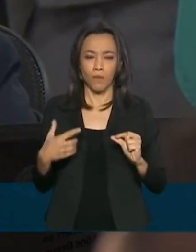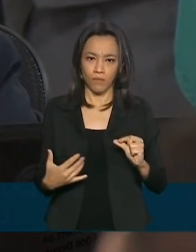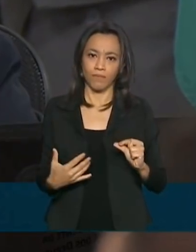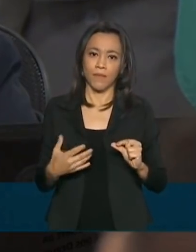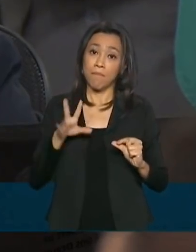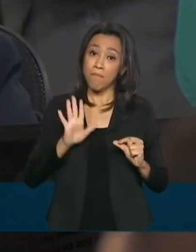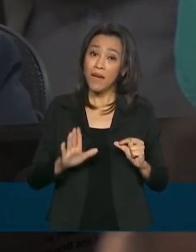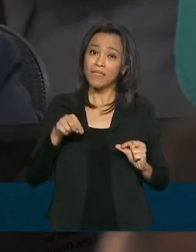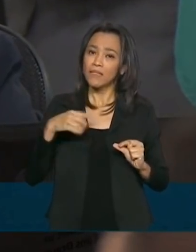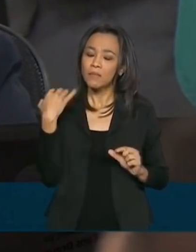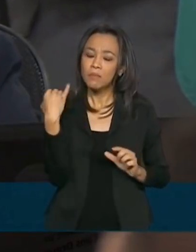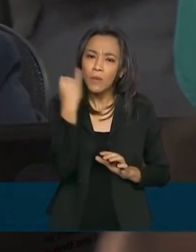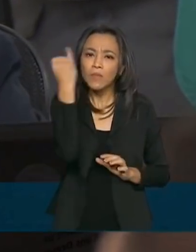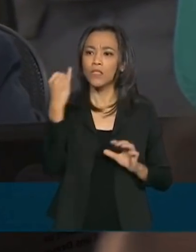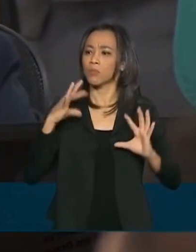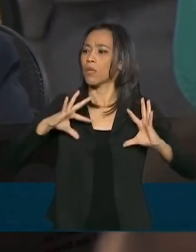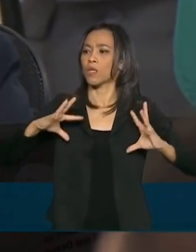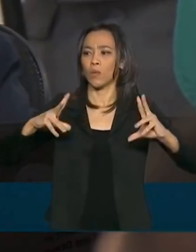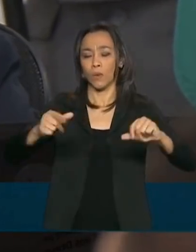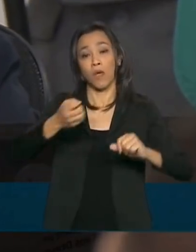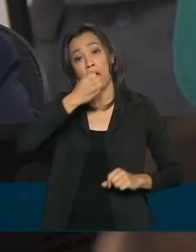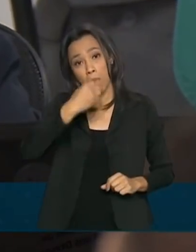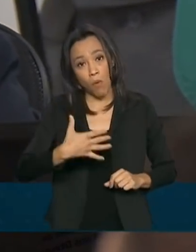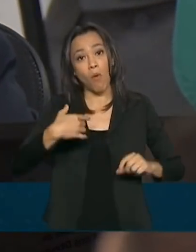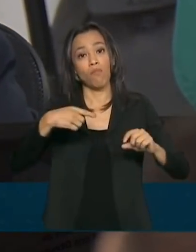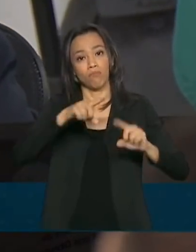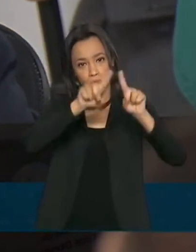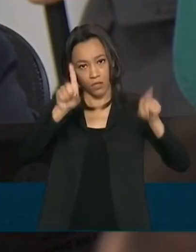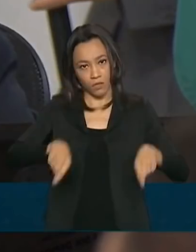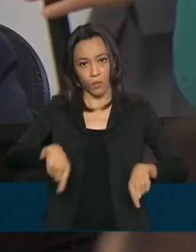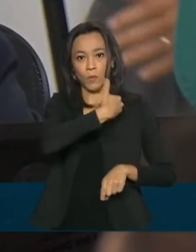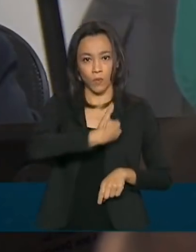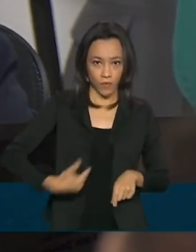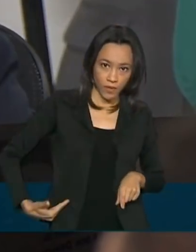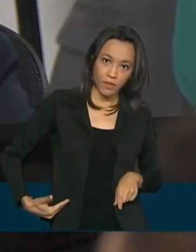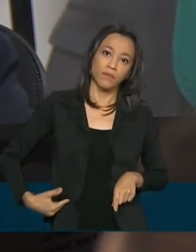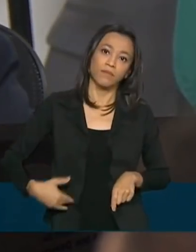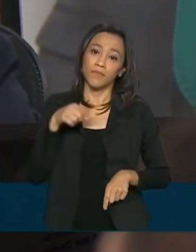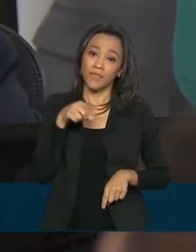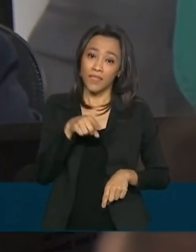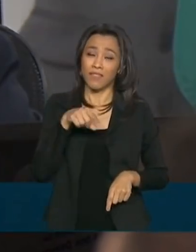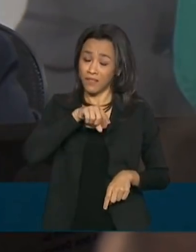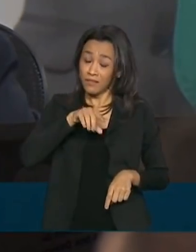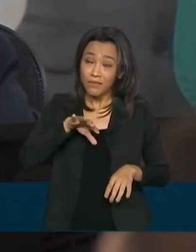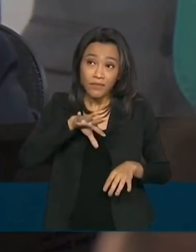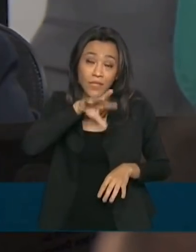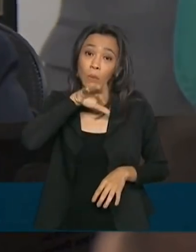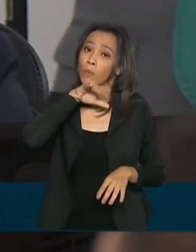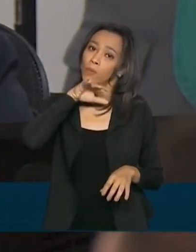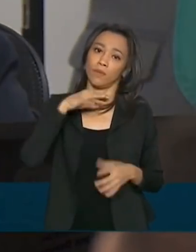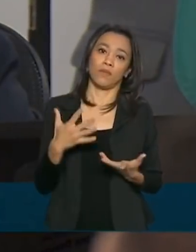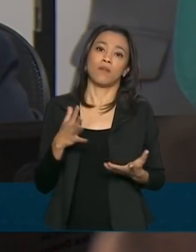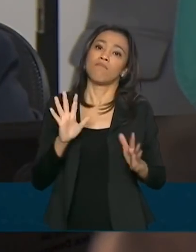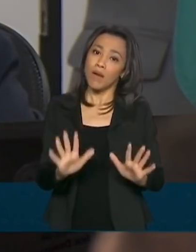importância para todos nós. É bom para o servidor, porque o remédio é o menos amargo, mas é de extrema